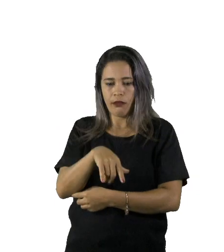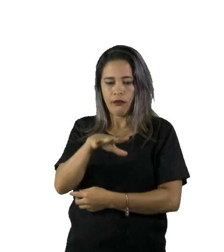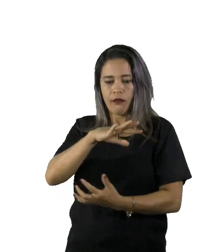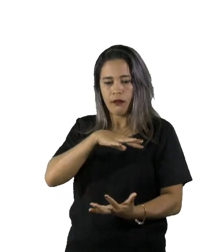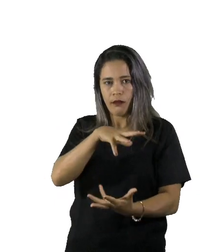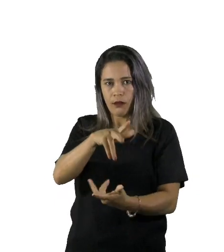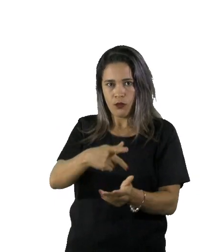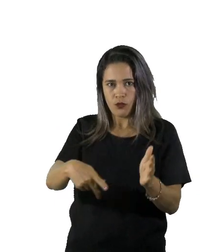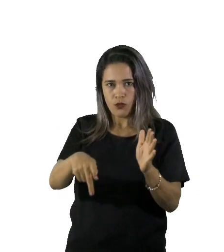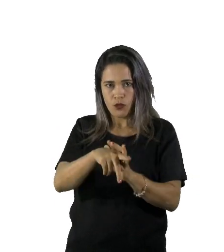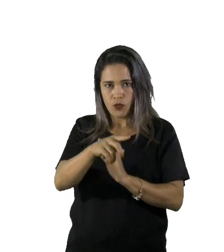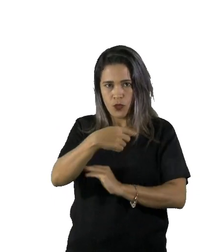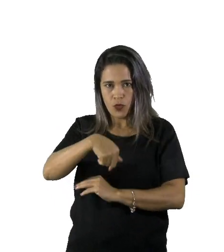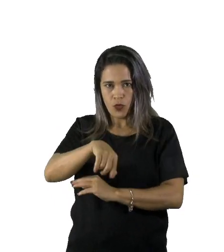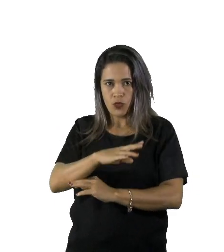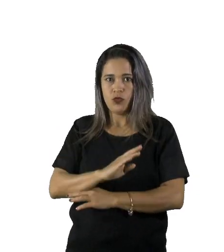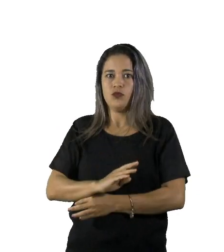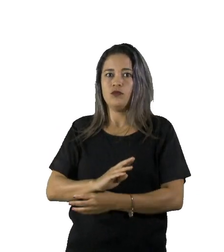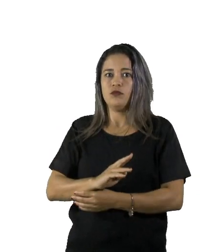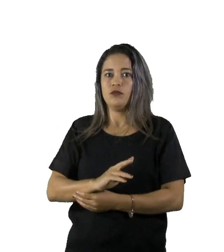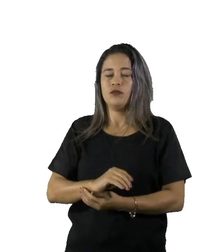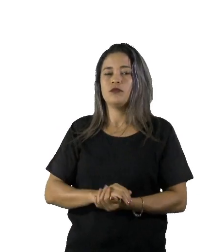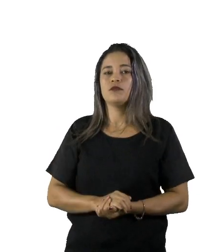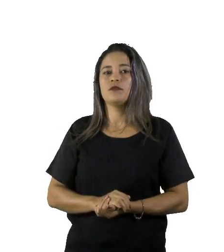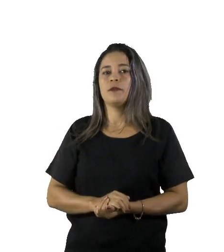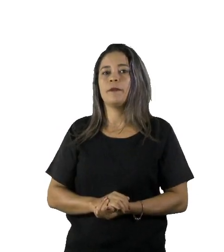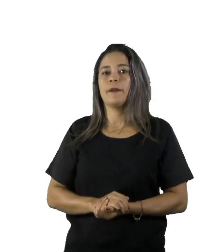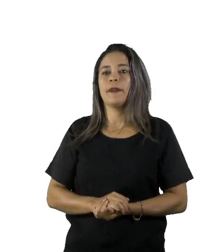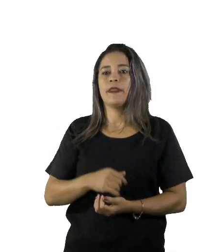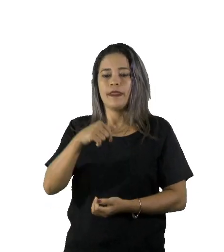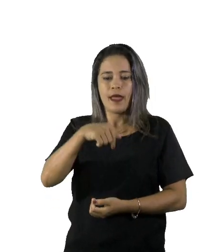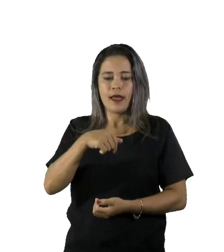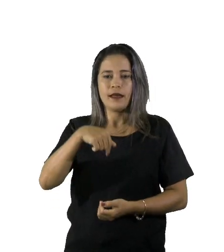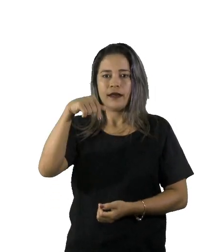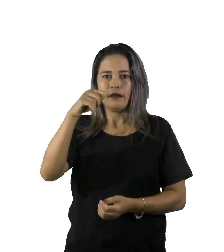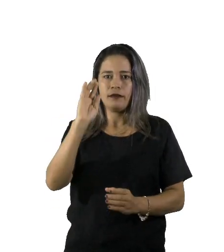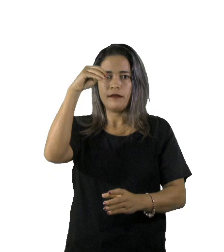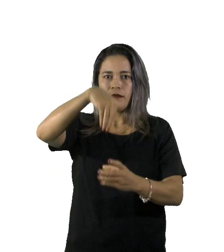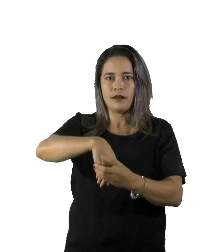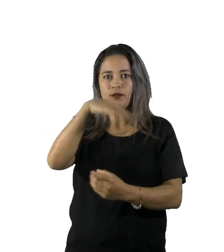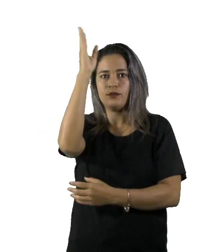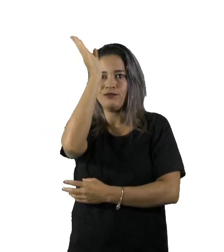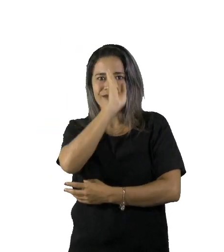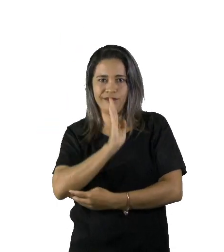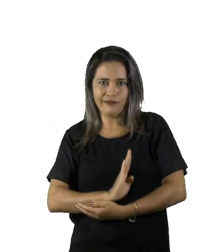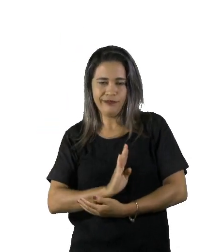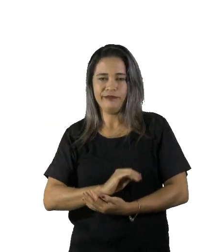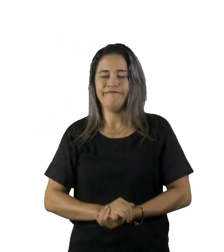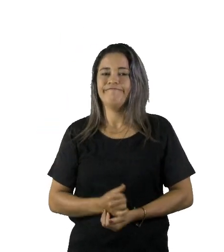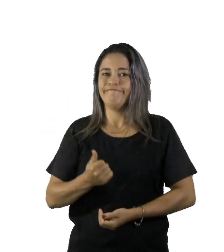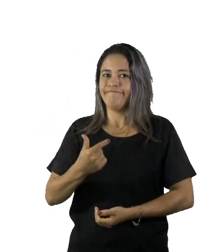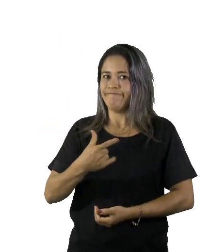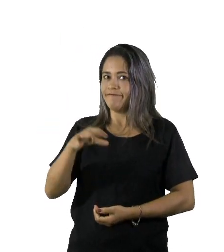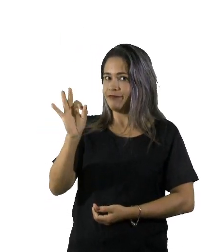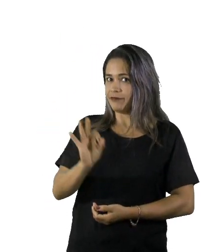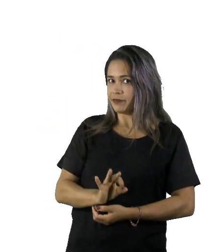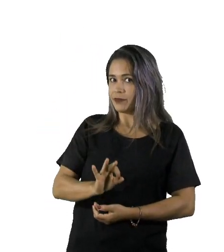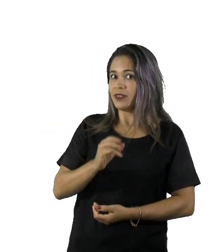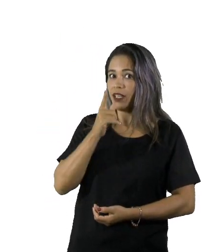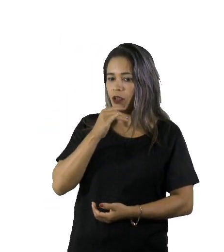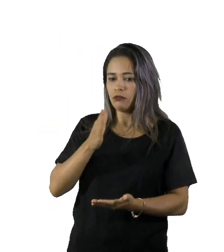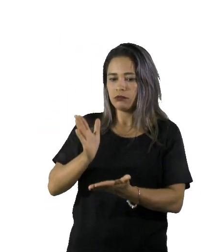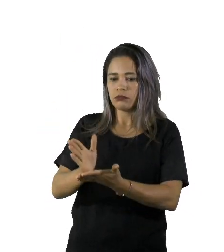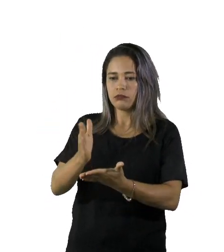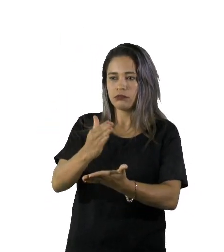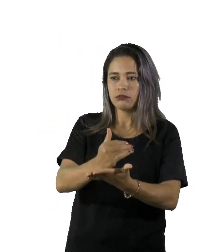potável, né, 12% ela está no Brasil. E essa água ela está distribuída de maneira diferente